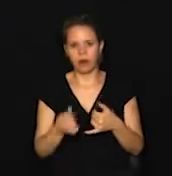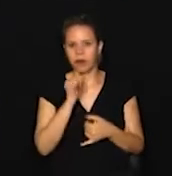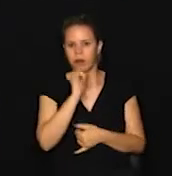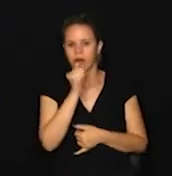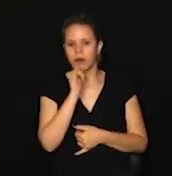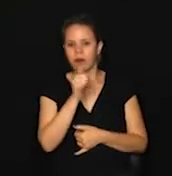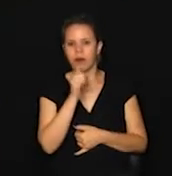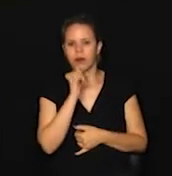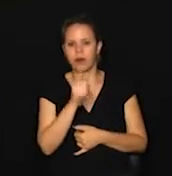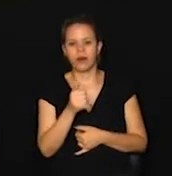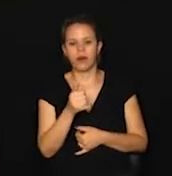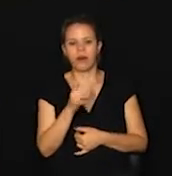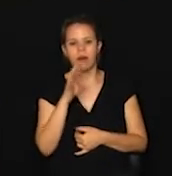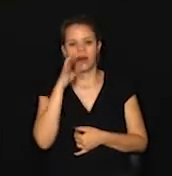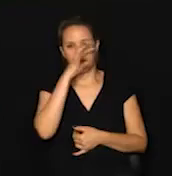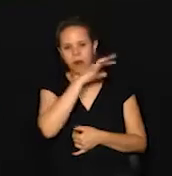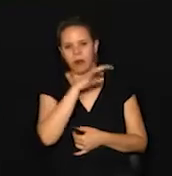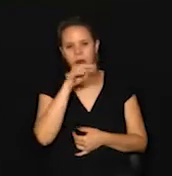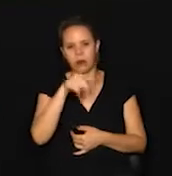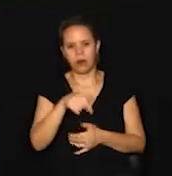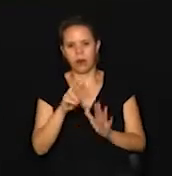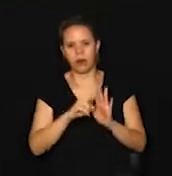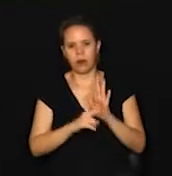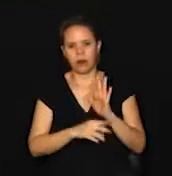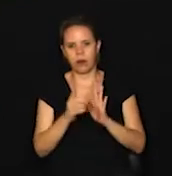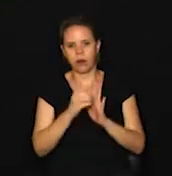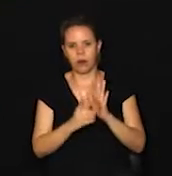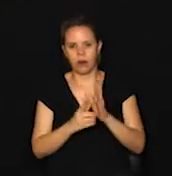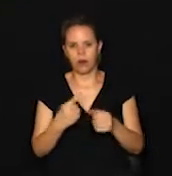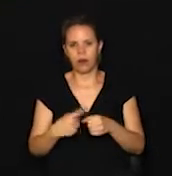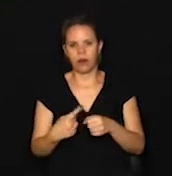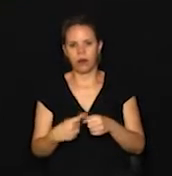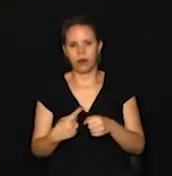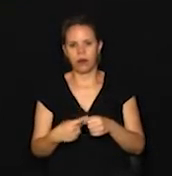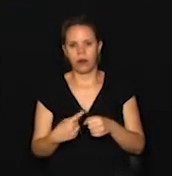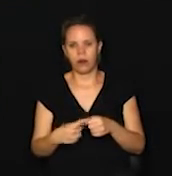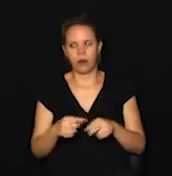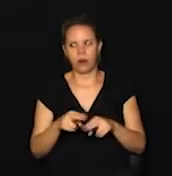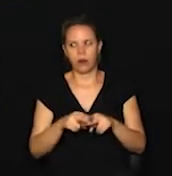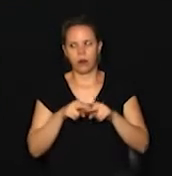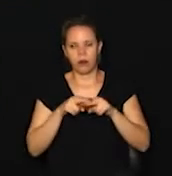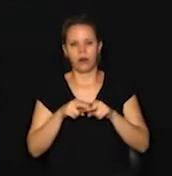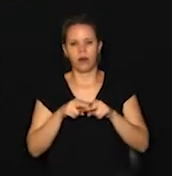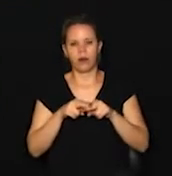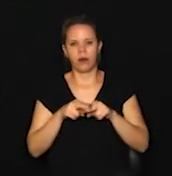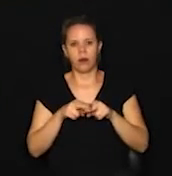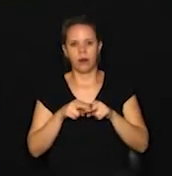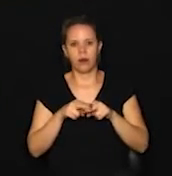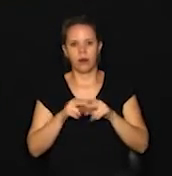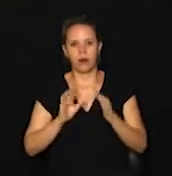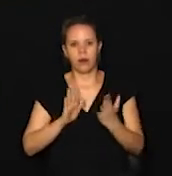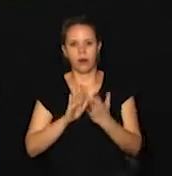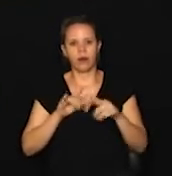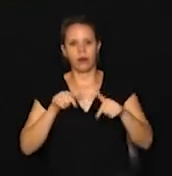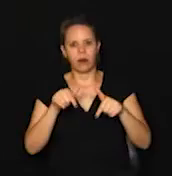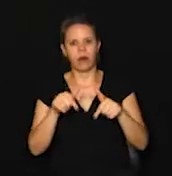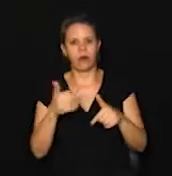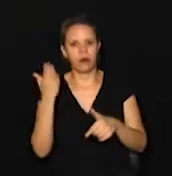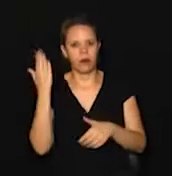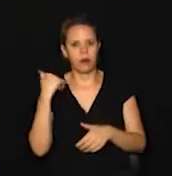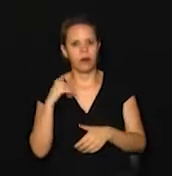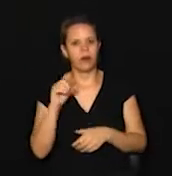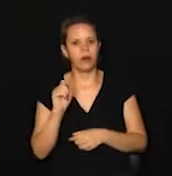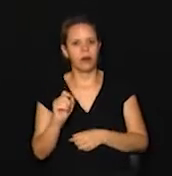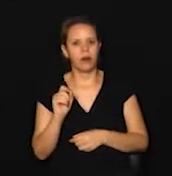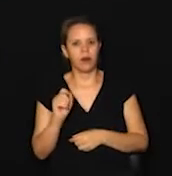o descumprimento da determinação de decretos municipais relacionados aí às medidas de enfrentamento, porque a gente sabe